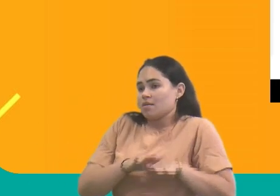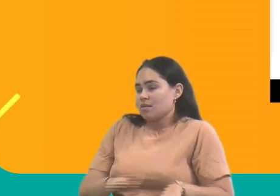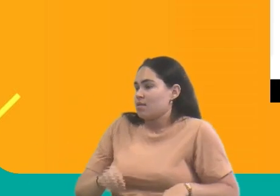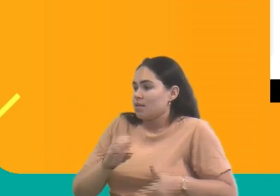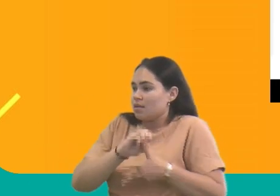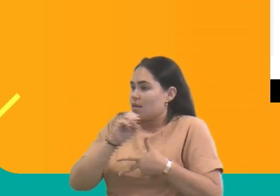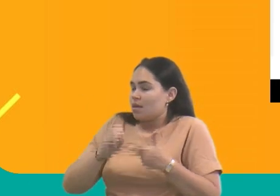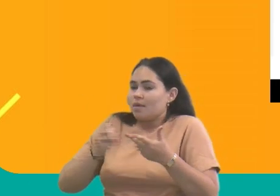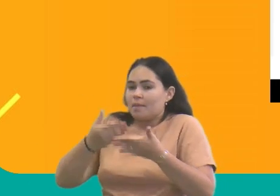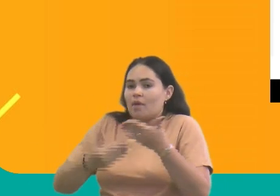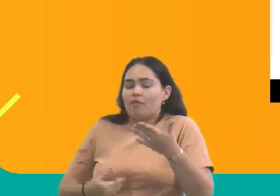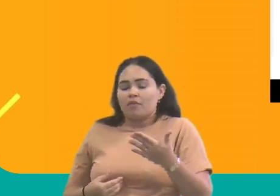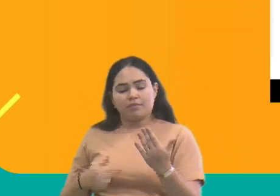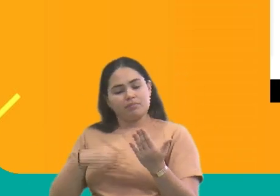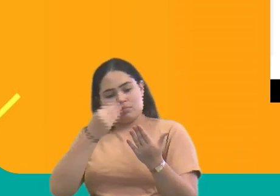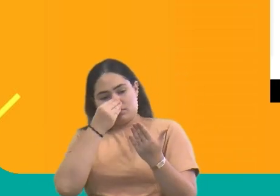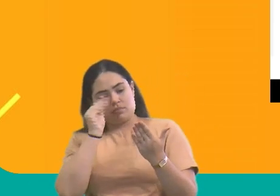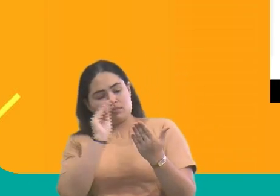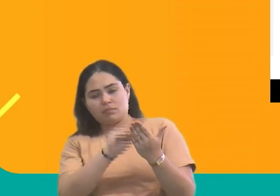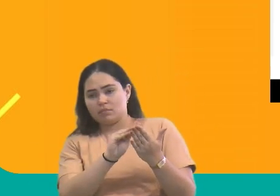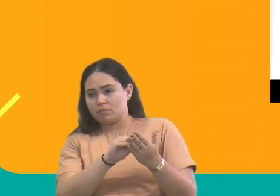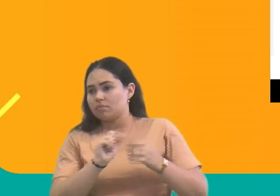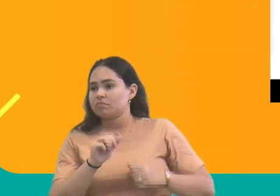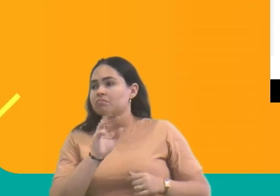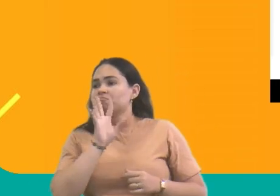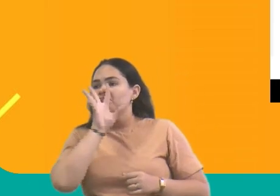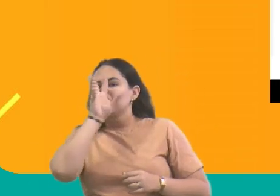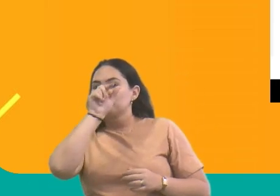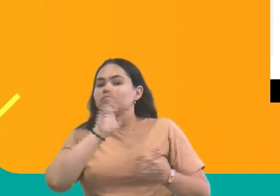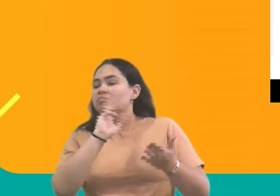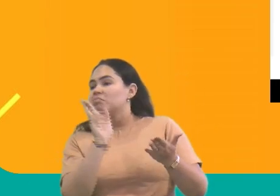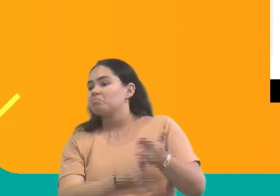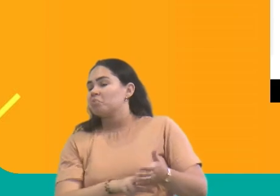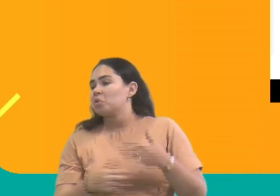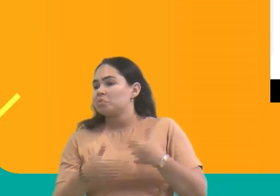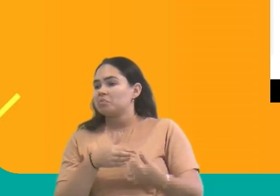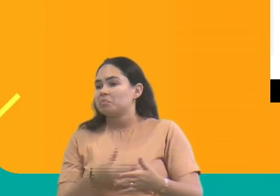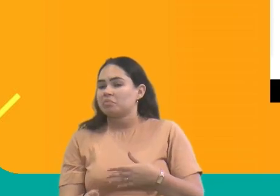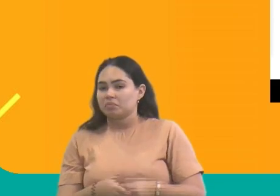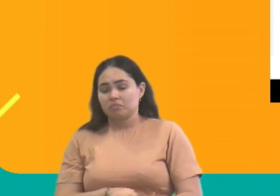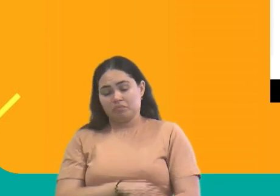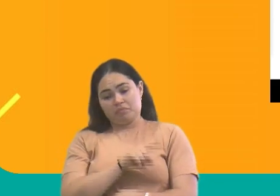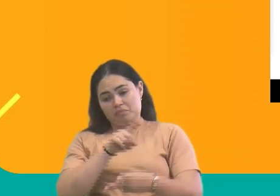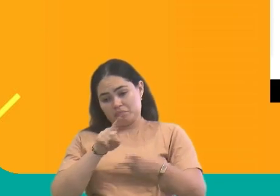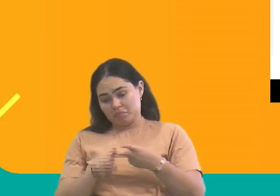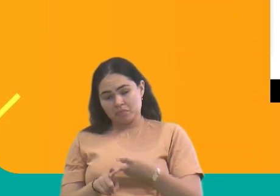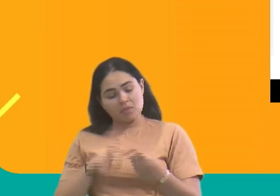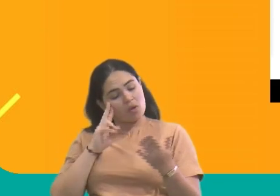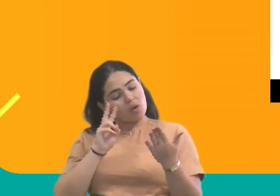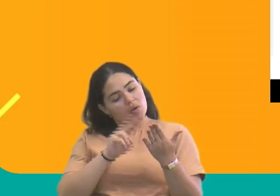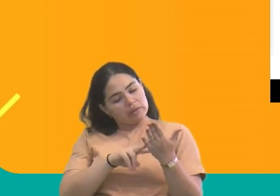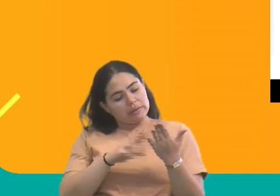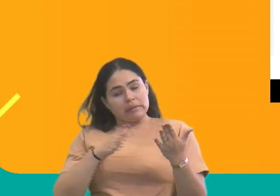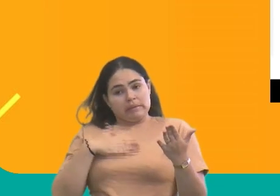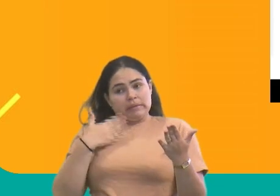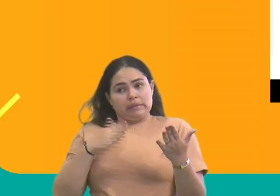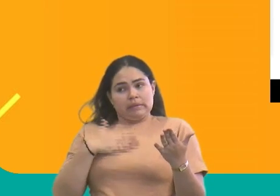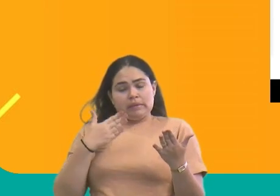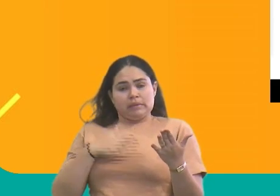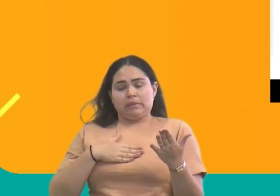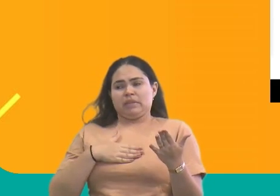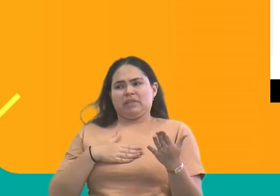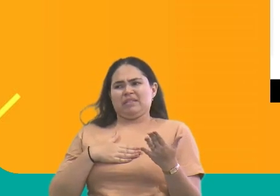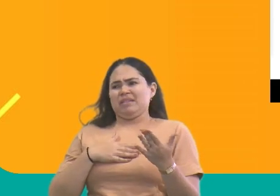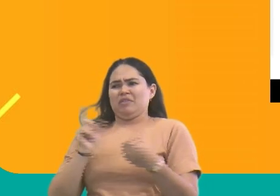Você pode fingir que ela não existe e passar por cima dela. Você pode olhar para ela, se assustar, entregar a prova e ir para